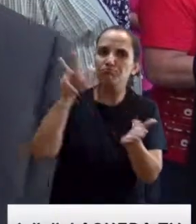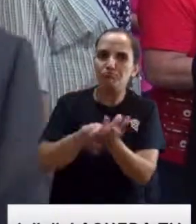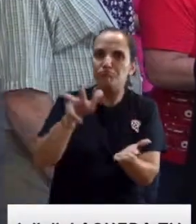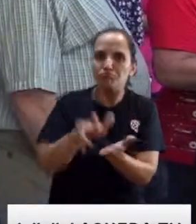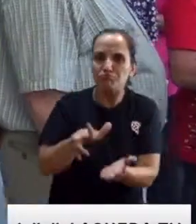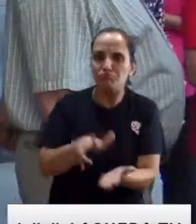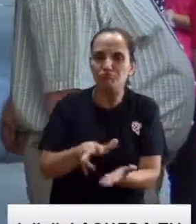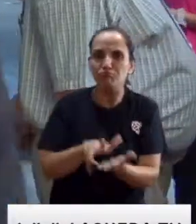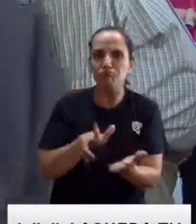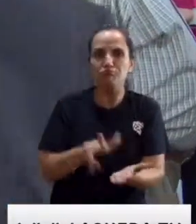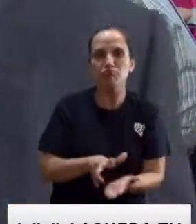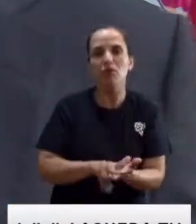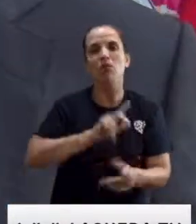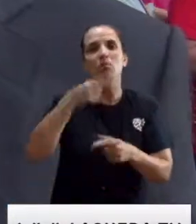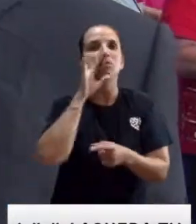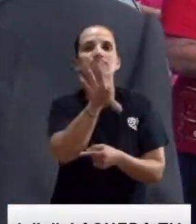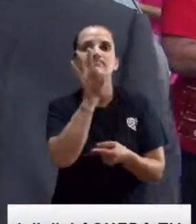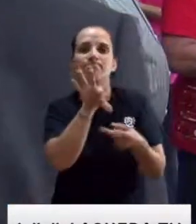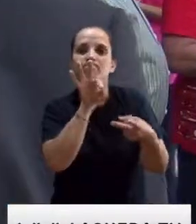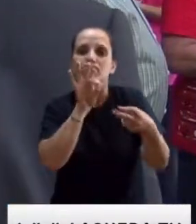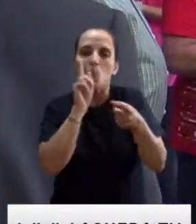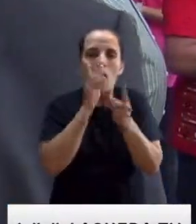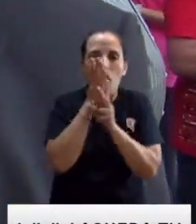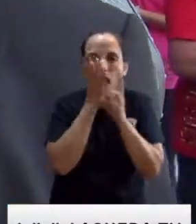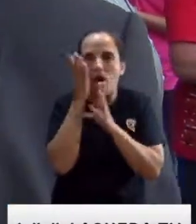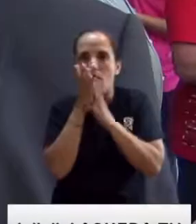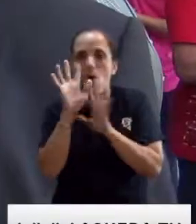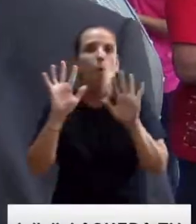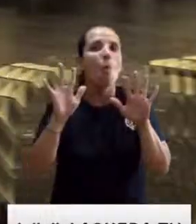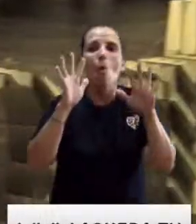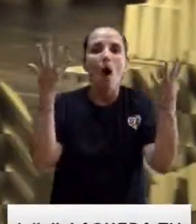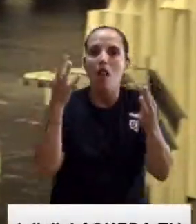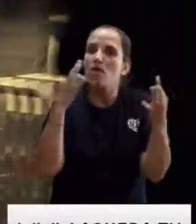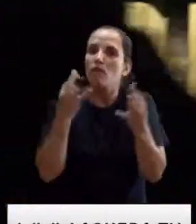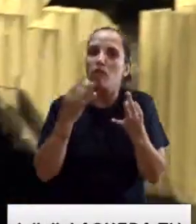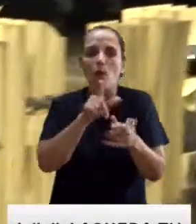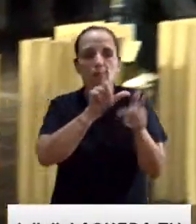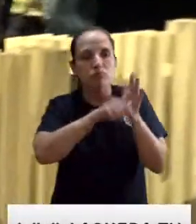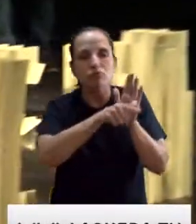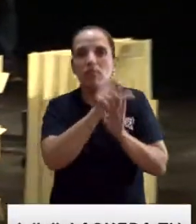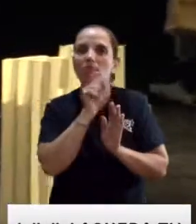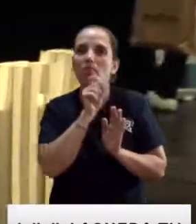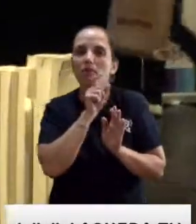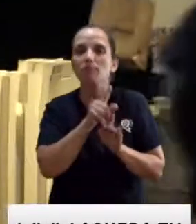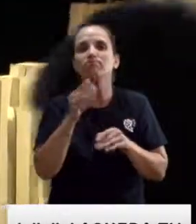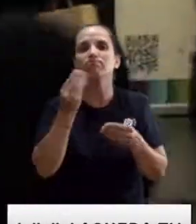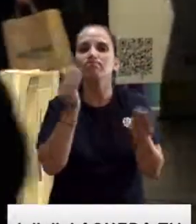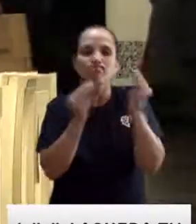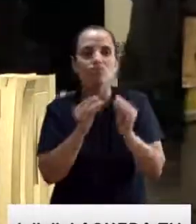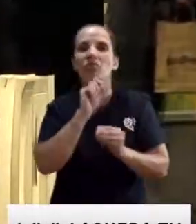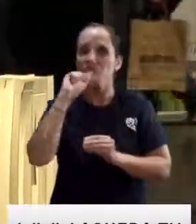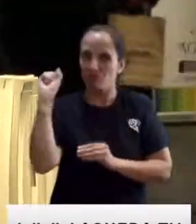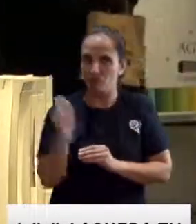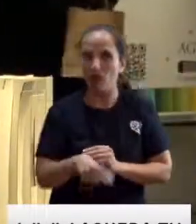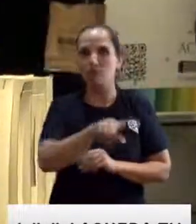propostas por os diversos proponentes, depois por uma seleção mais cuidada de quais eram efetivamente os projetos que eram execuíveis e